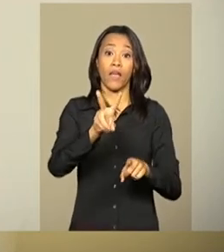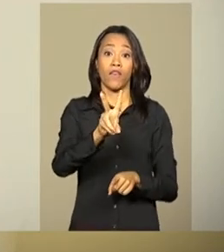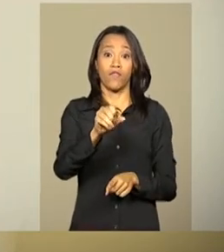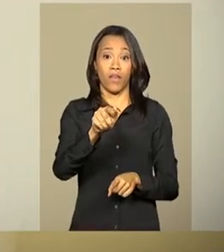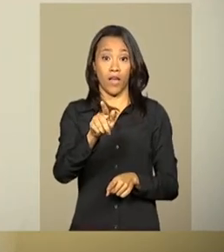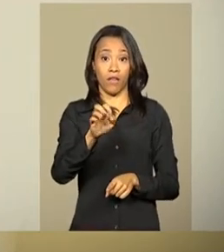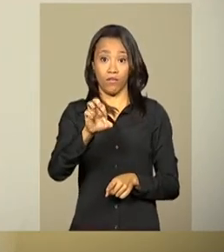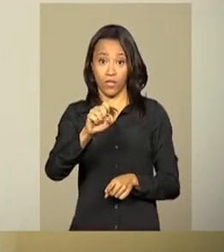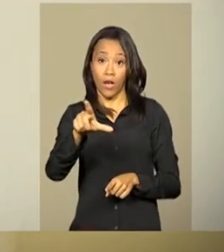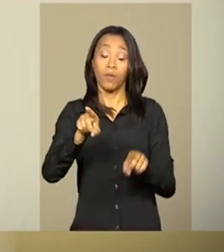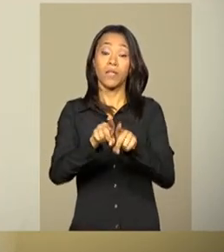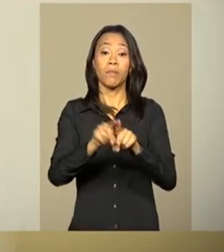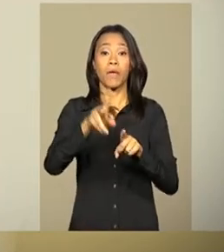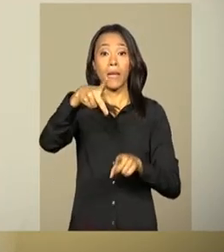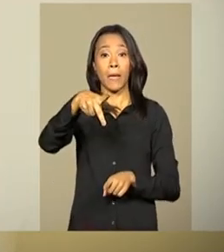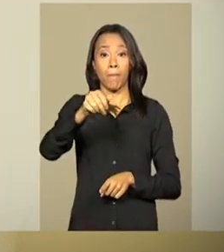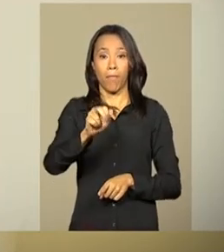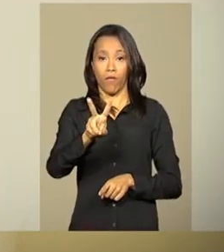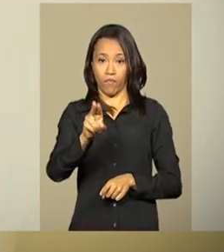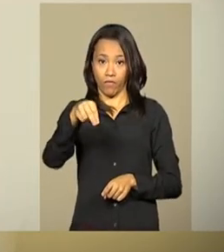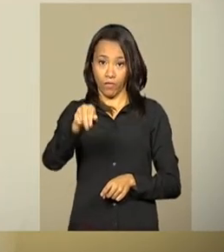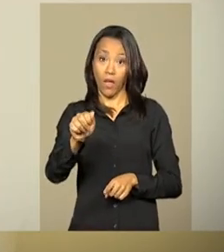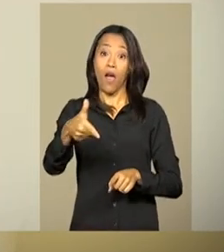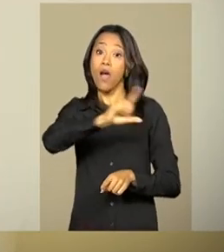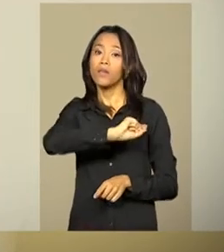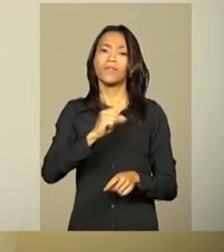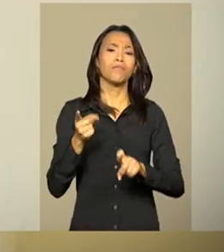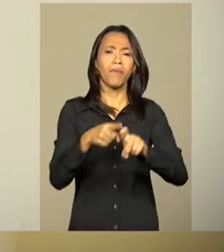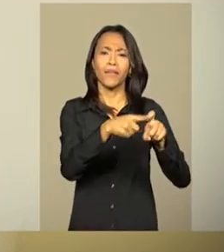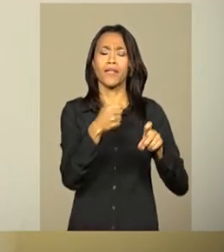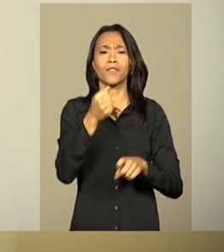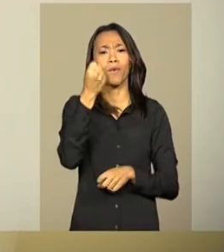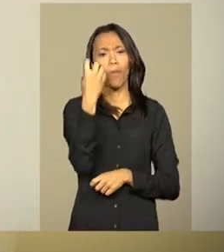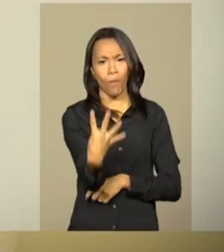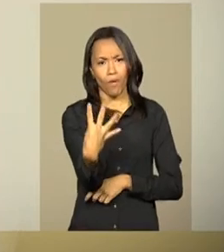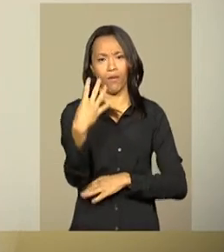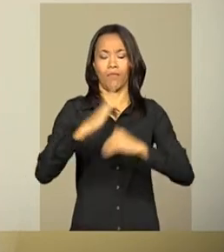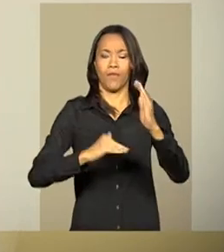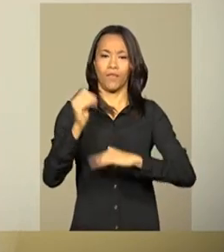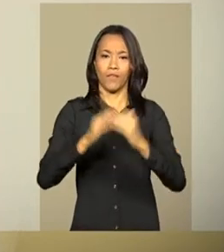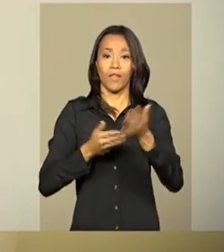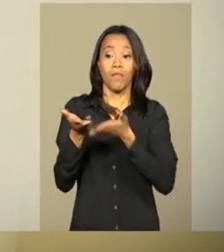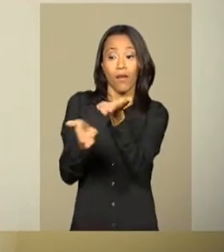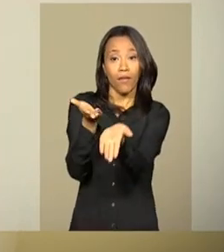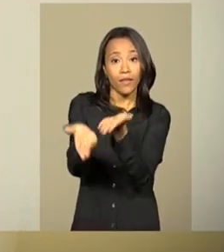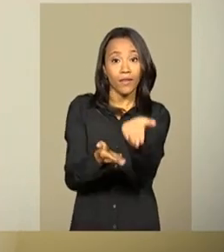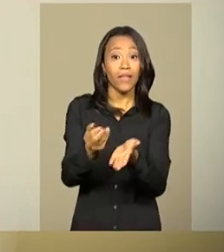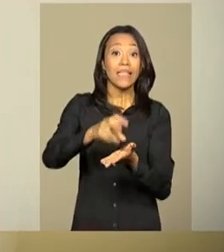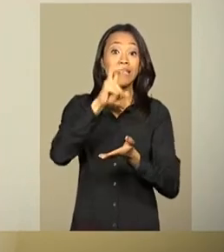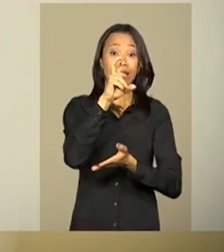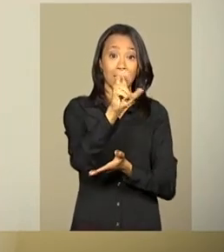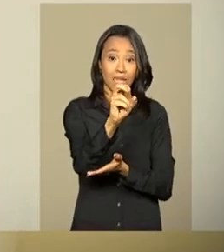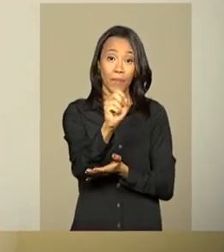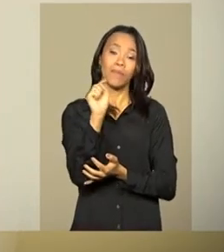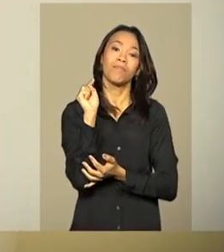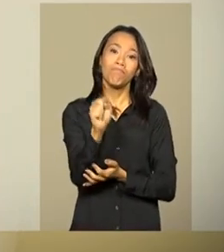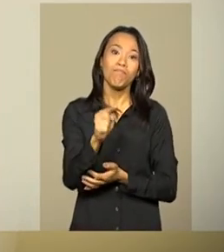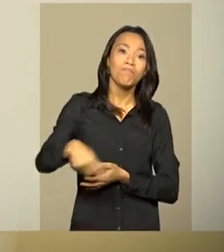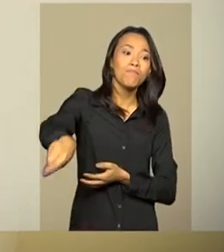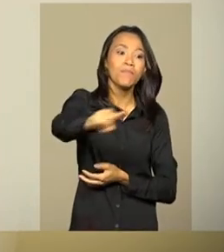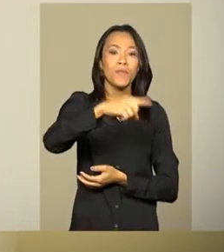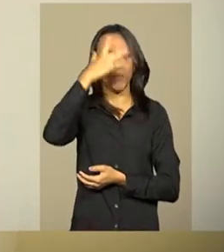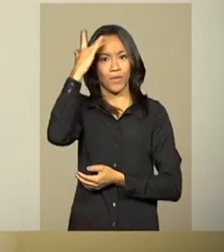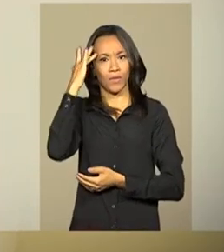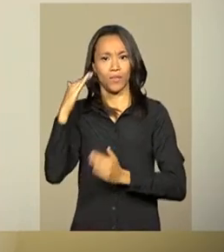Pavuna antes do Mais Médicos eram apenas quatro profissionais Luciano para atender 50 mil moradores